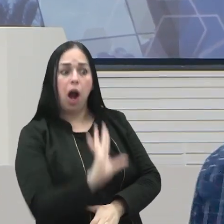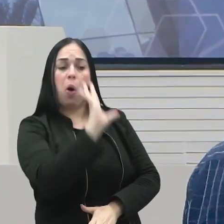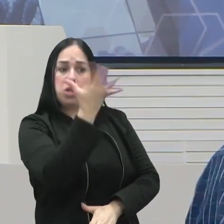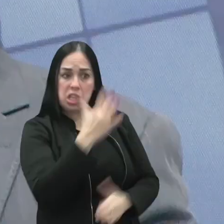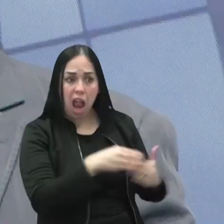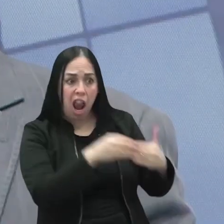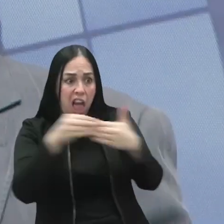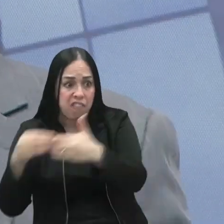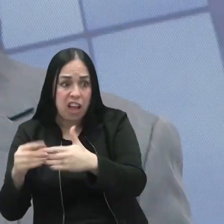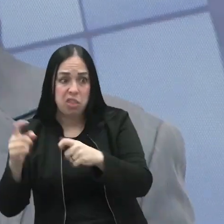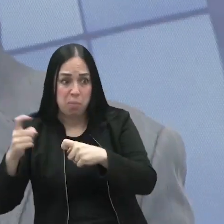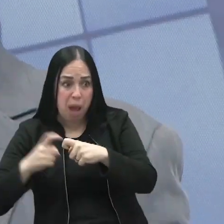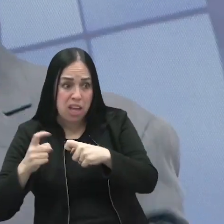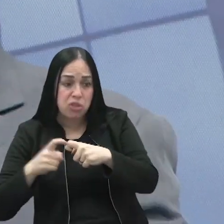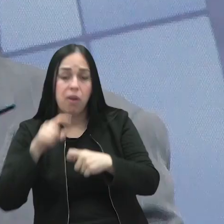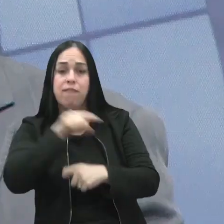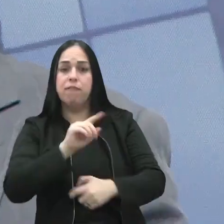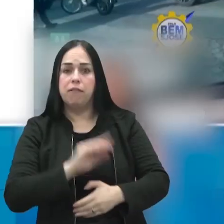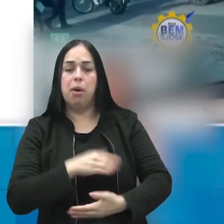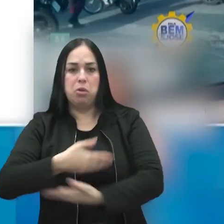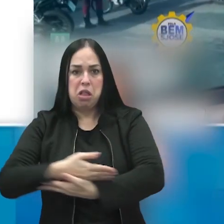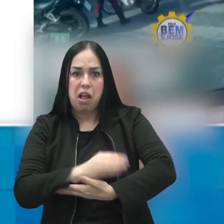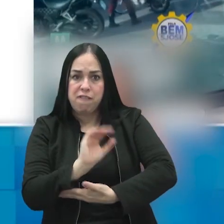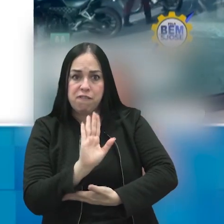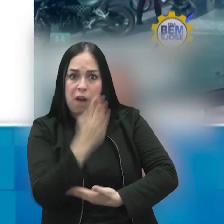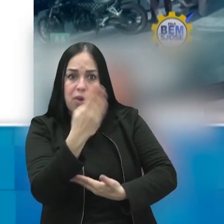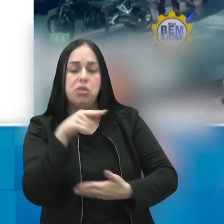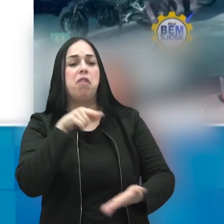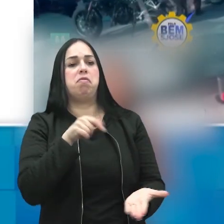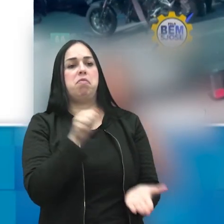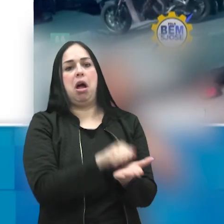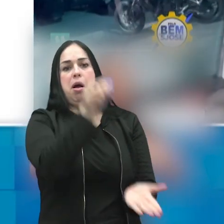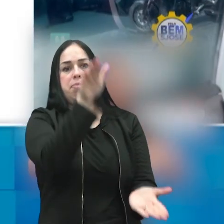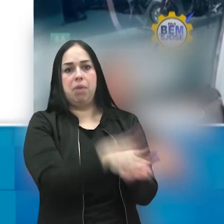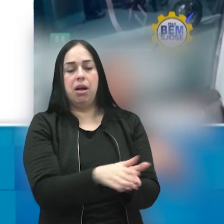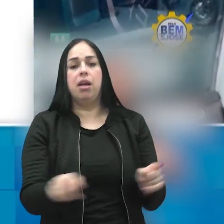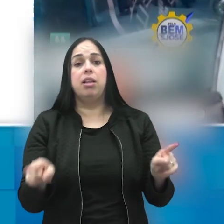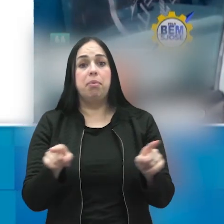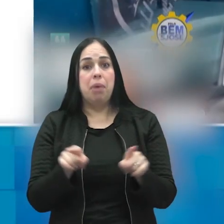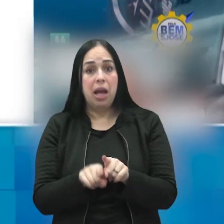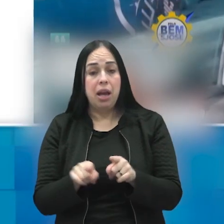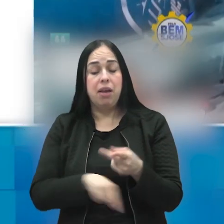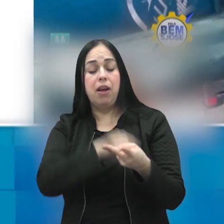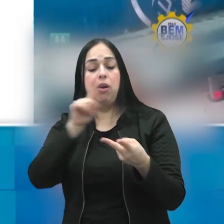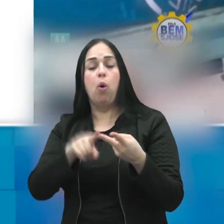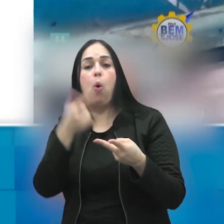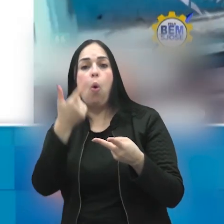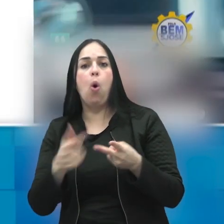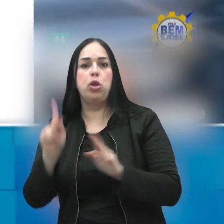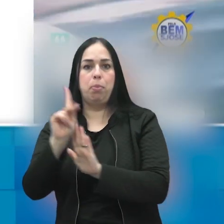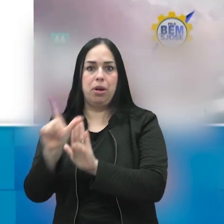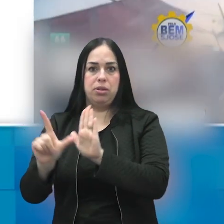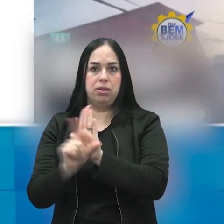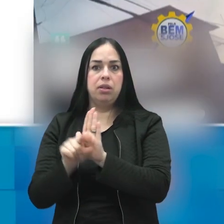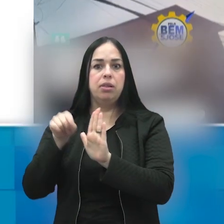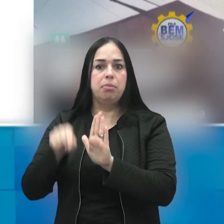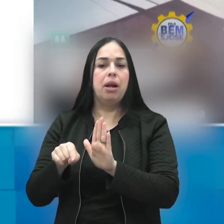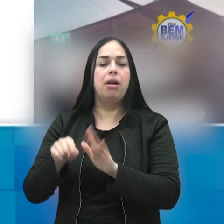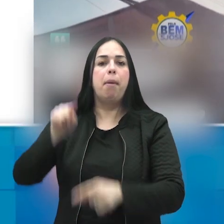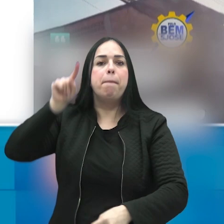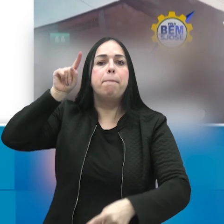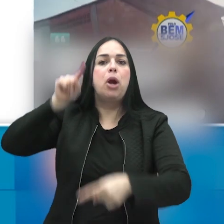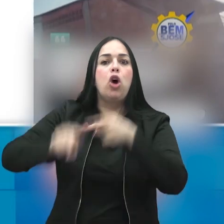esse ato. Ainda segundo o vereador, ele também irá protocolar outro projeto na Câmara, mas